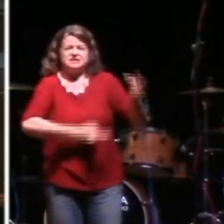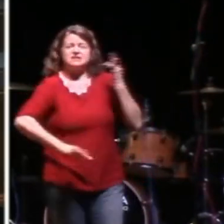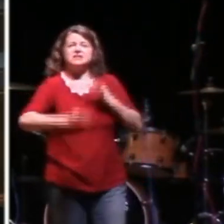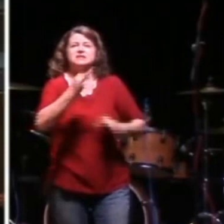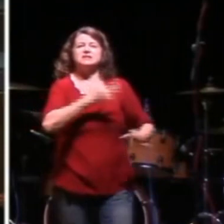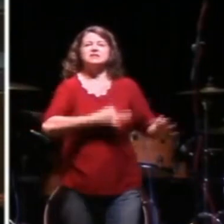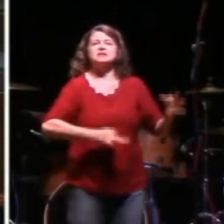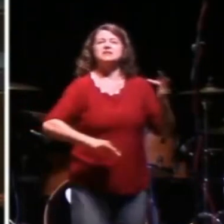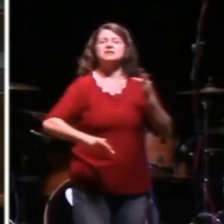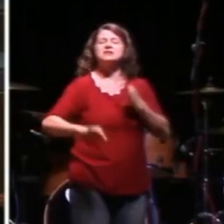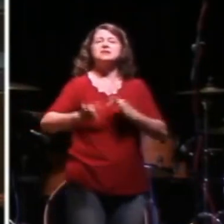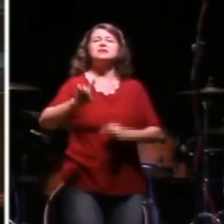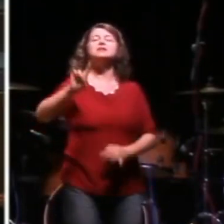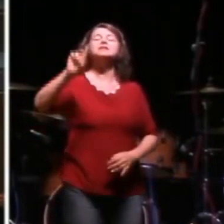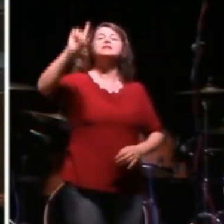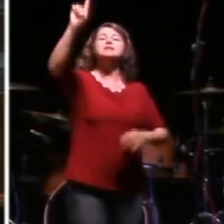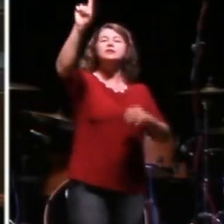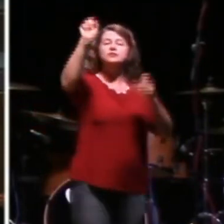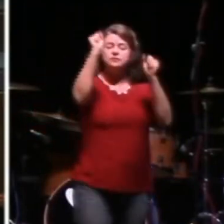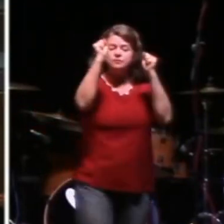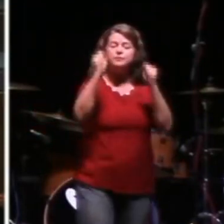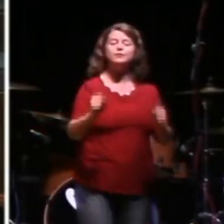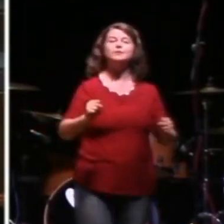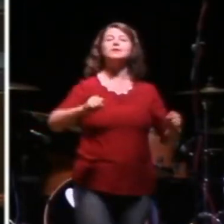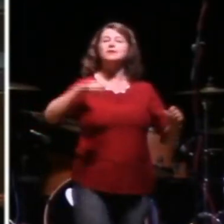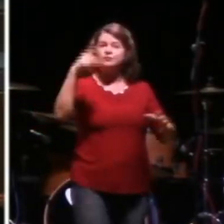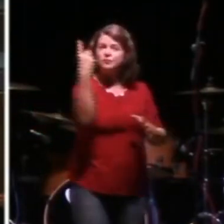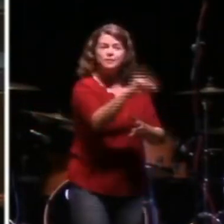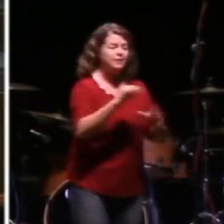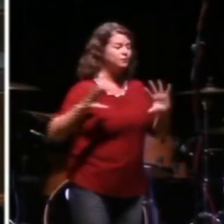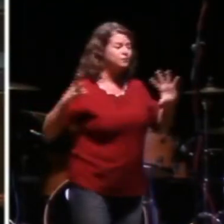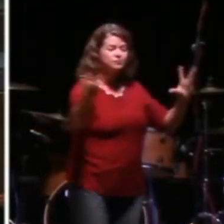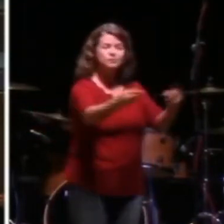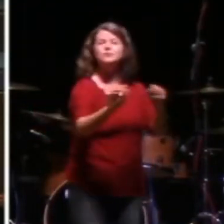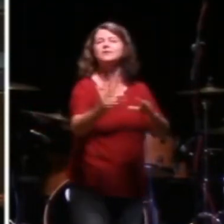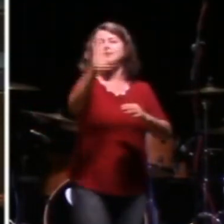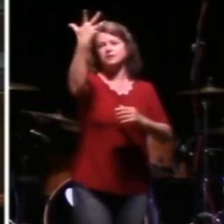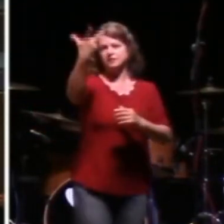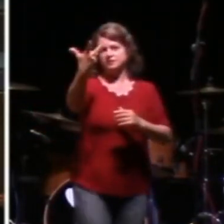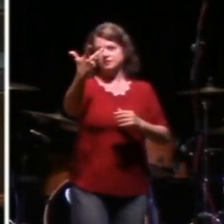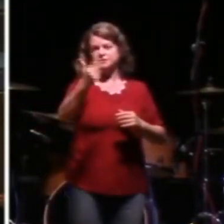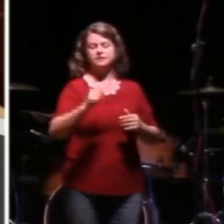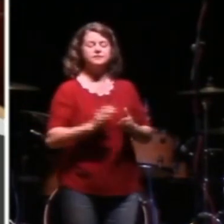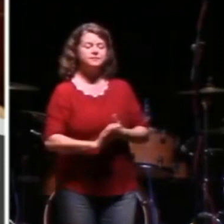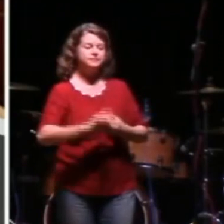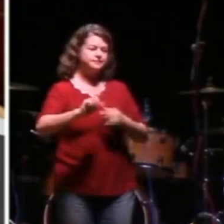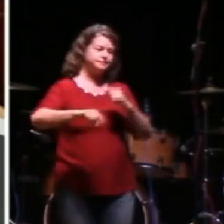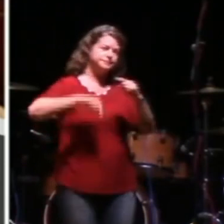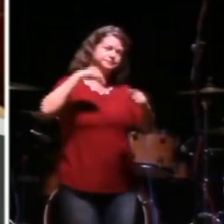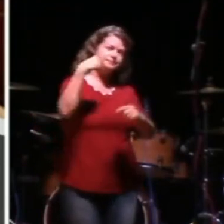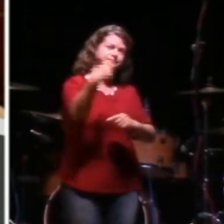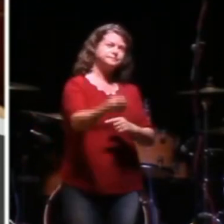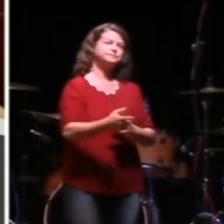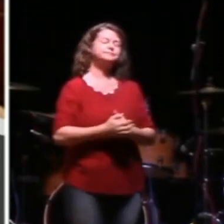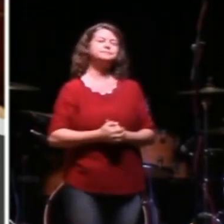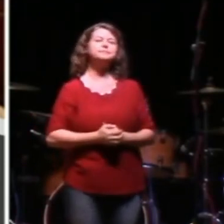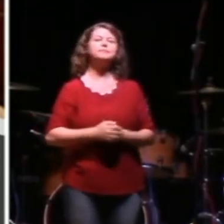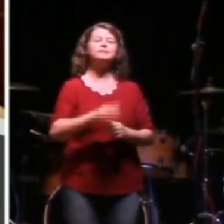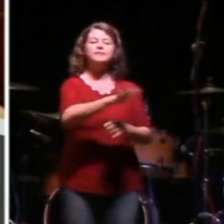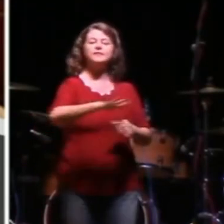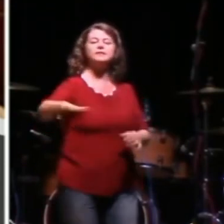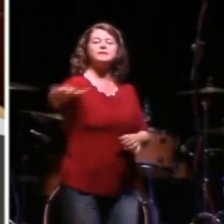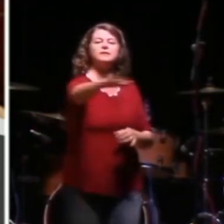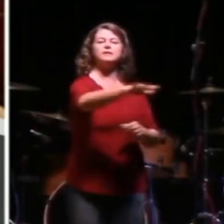ele é que tem poder e continua com tudo se recusaram a se arrepender a